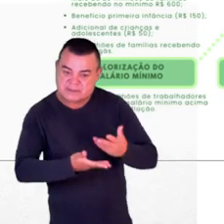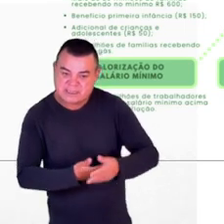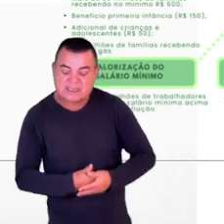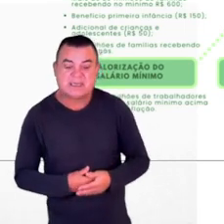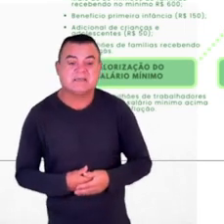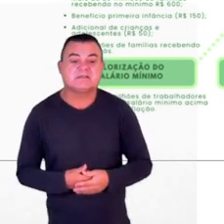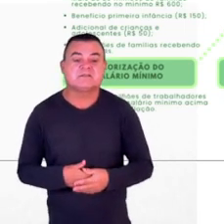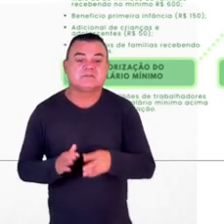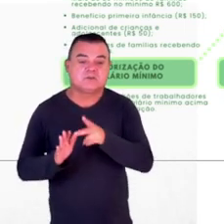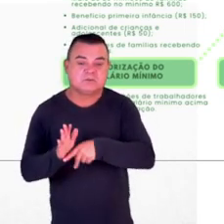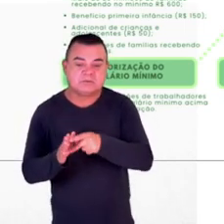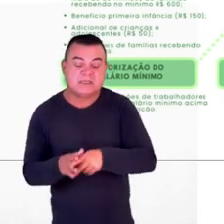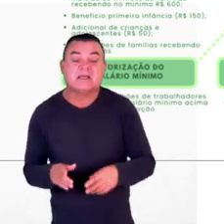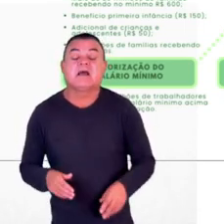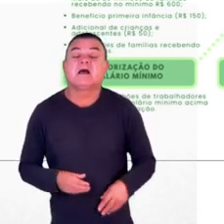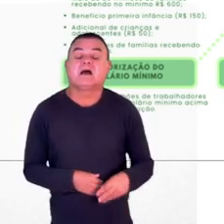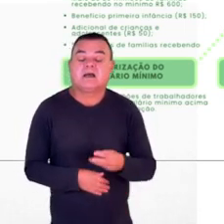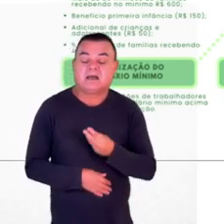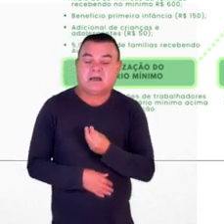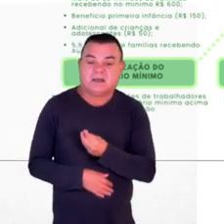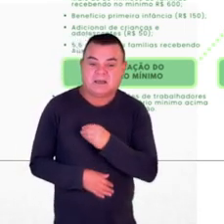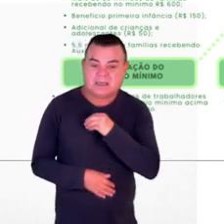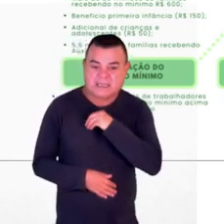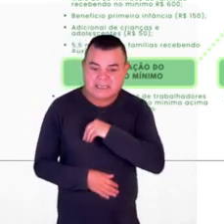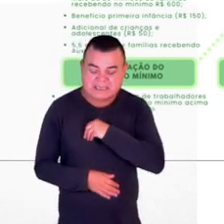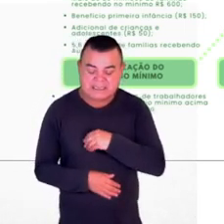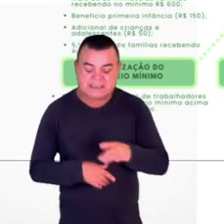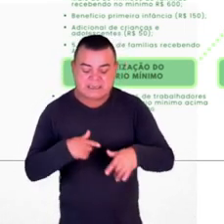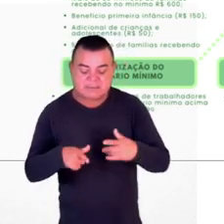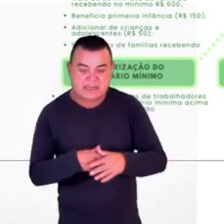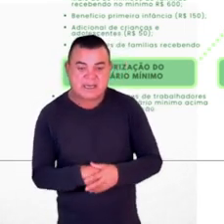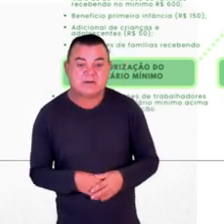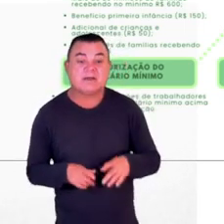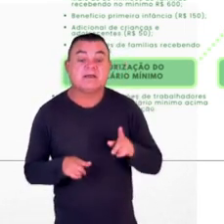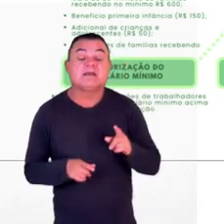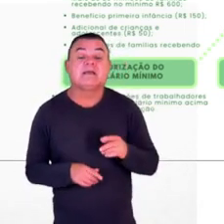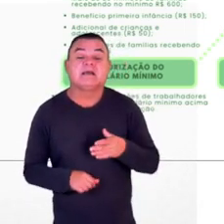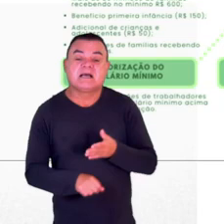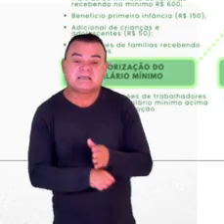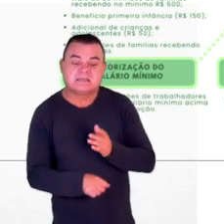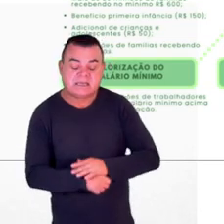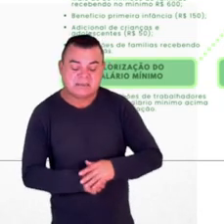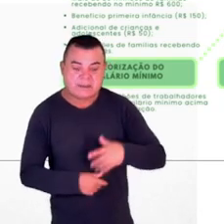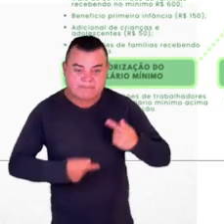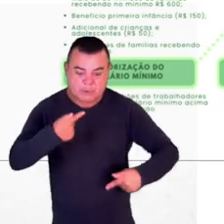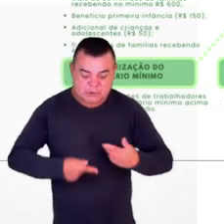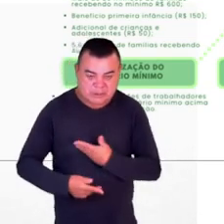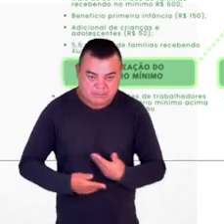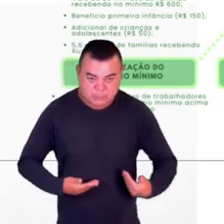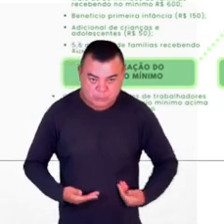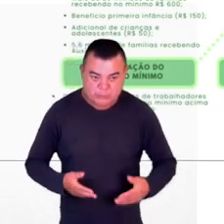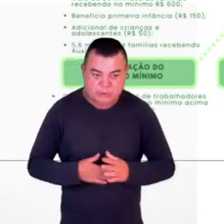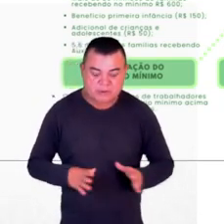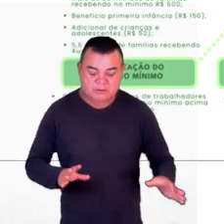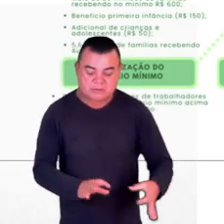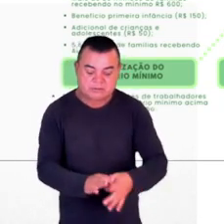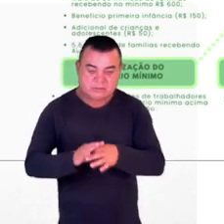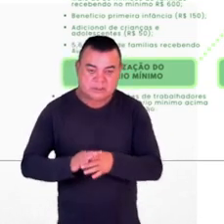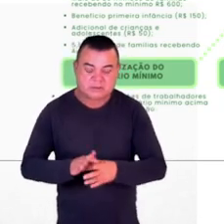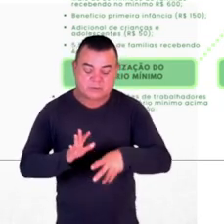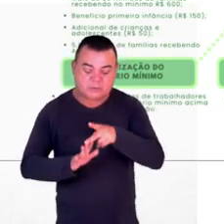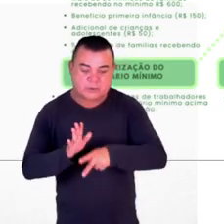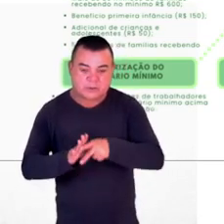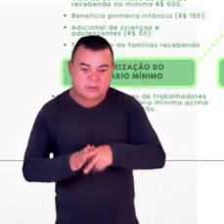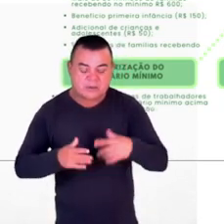processo de acesso à renda e trabalho é o acesso às políticas públicas então conectando também é com asos demais programas e políticas que